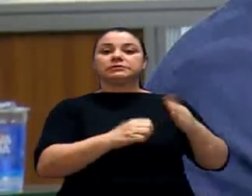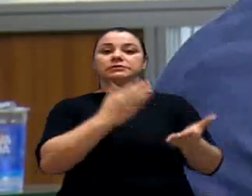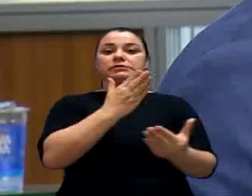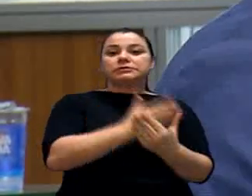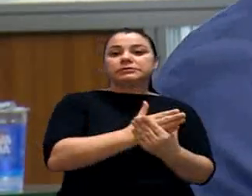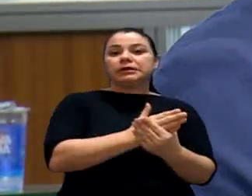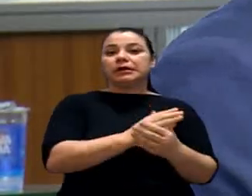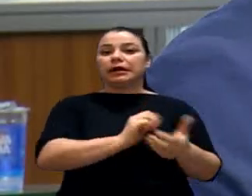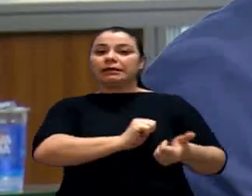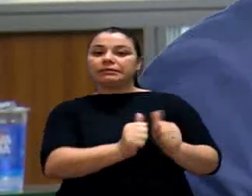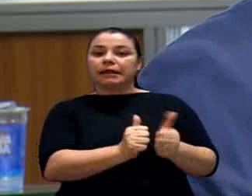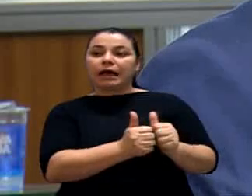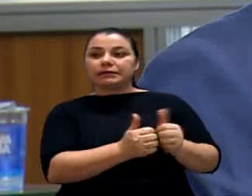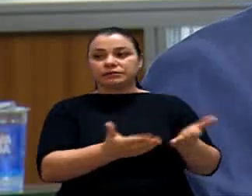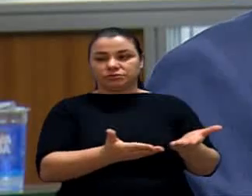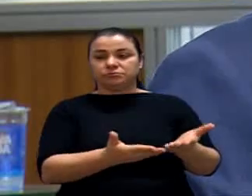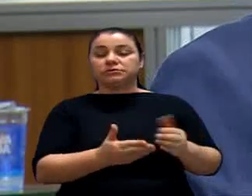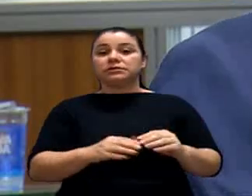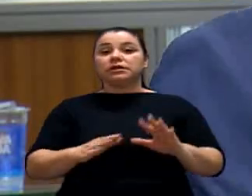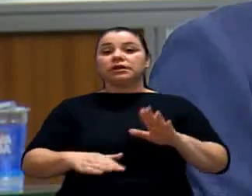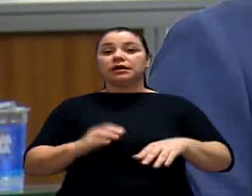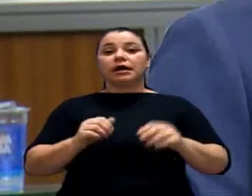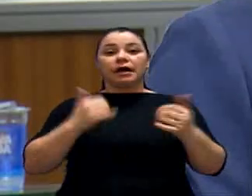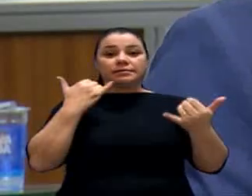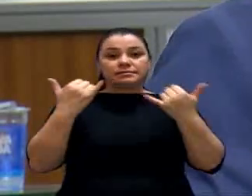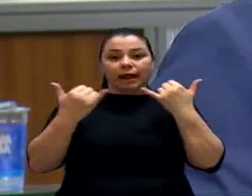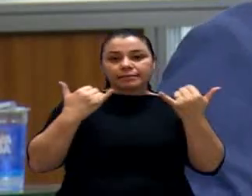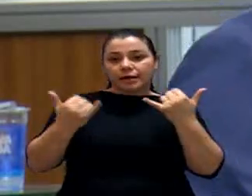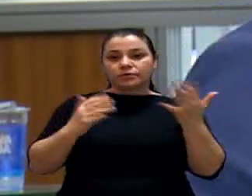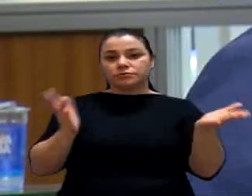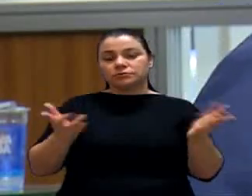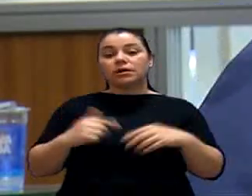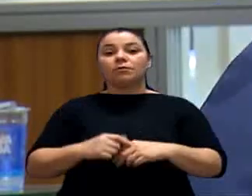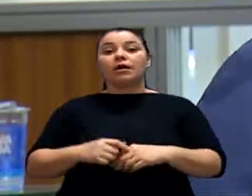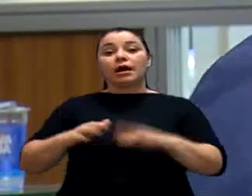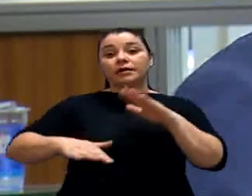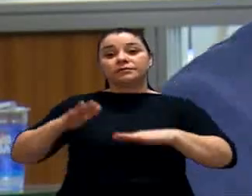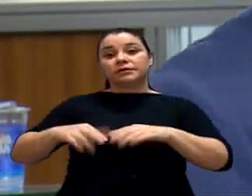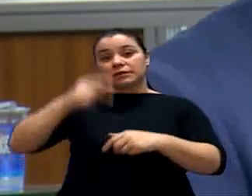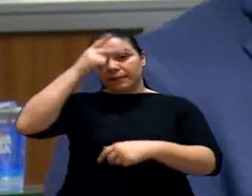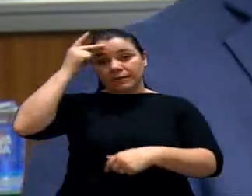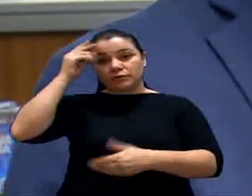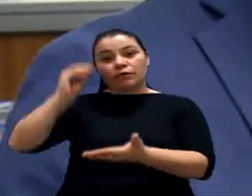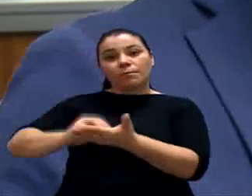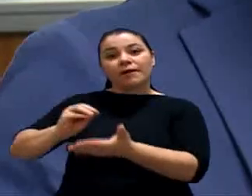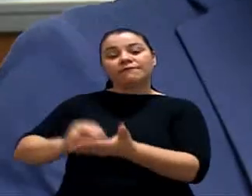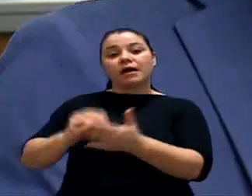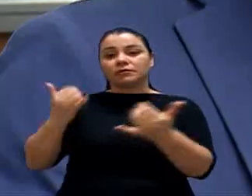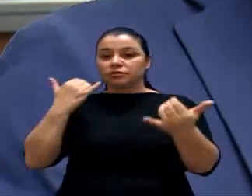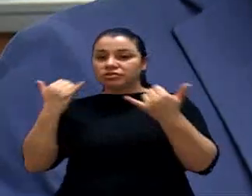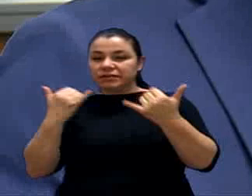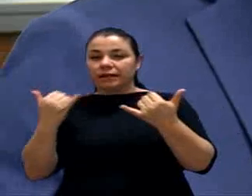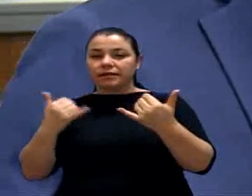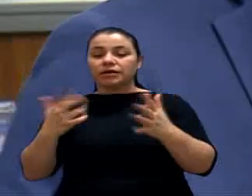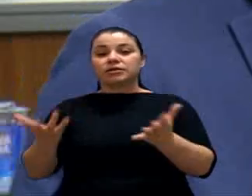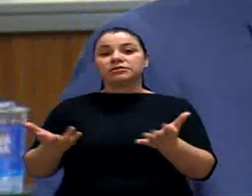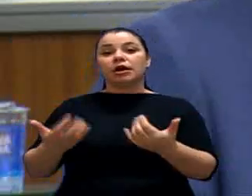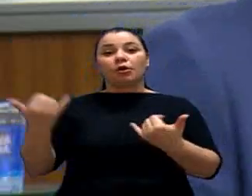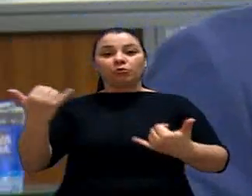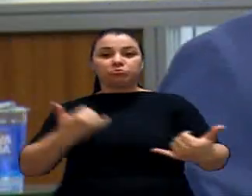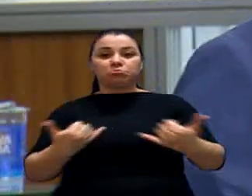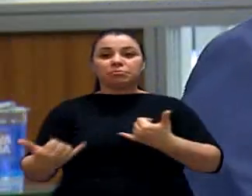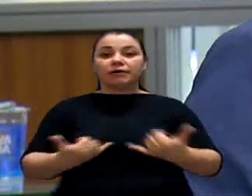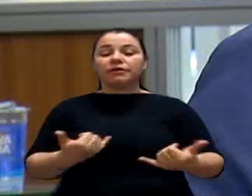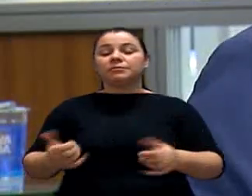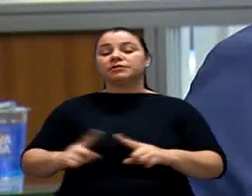de estatística. Então, muitas vezes, essas pessoas, elas, por uma falta de estatística ou de informação